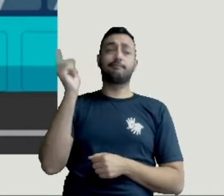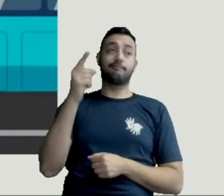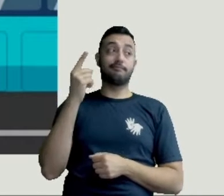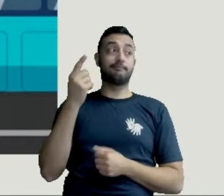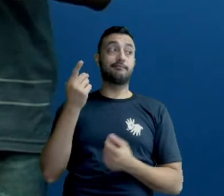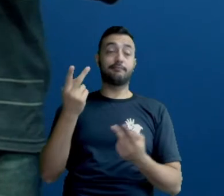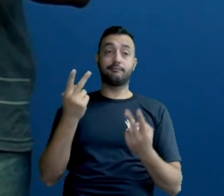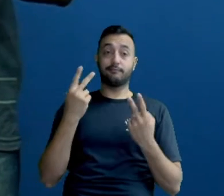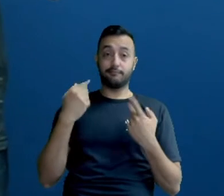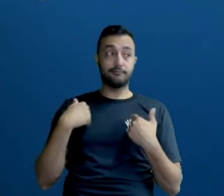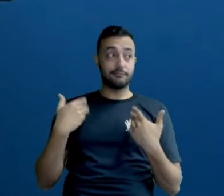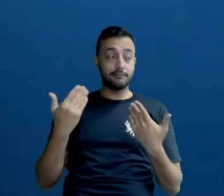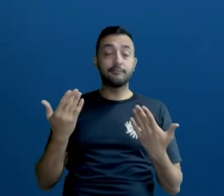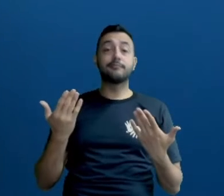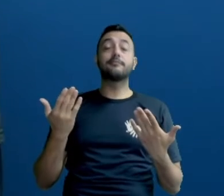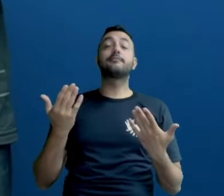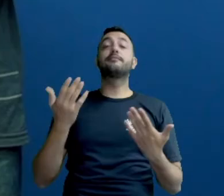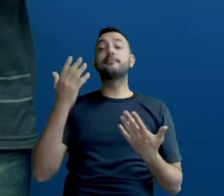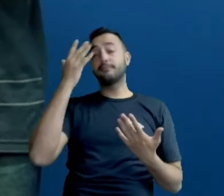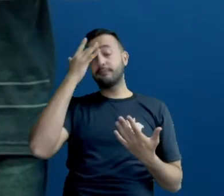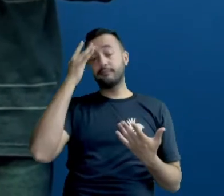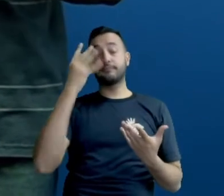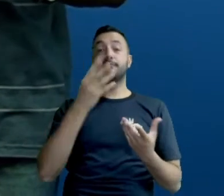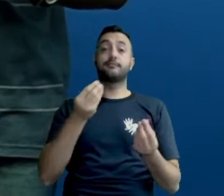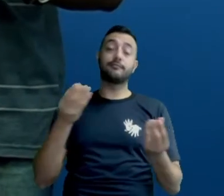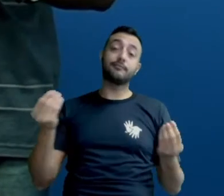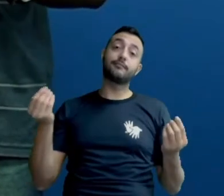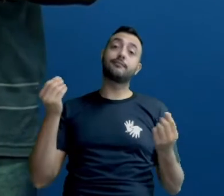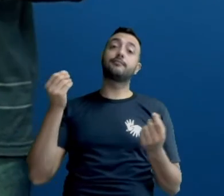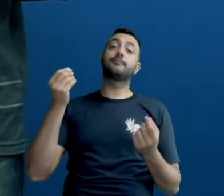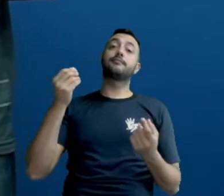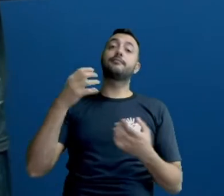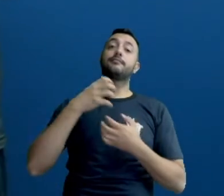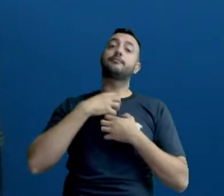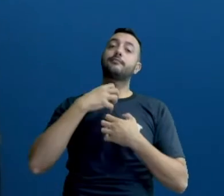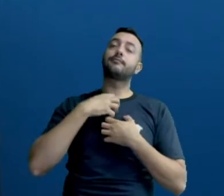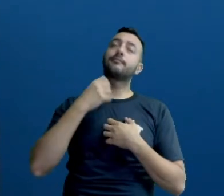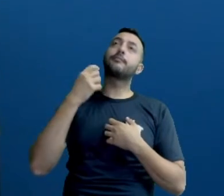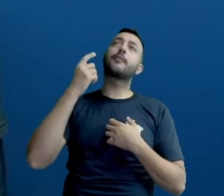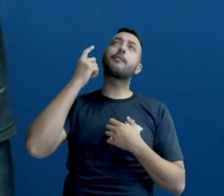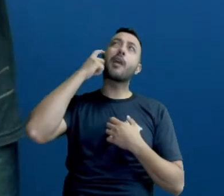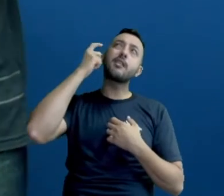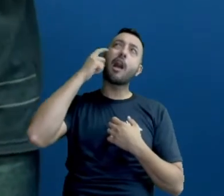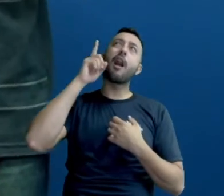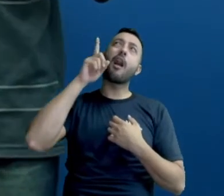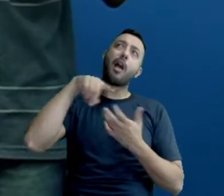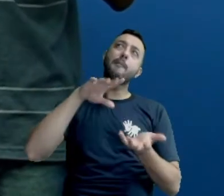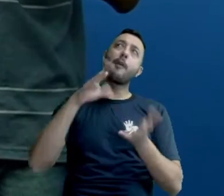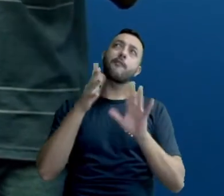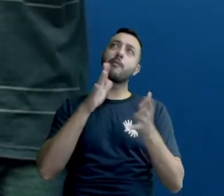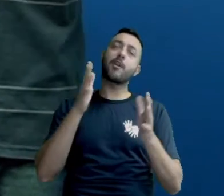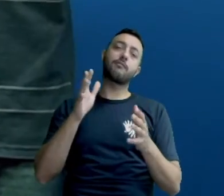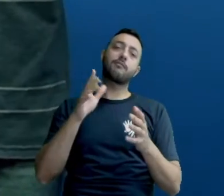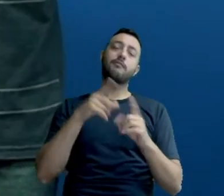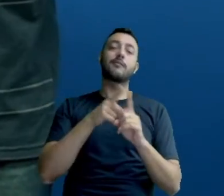agora, sei que muita gente vai pensar que ele está em movimento, mas a resposta é a